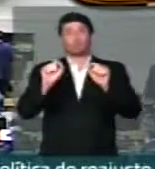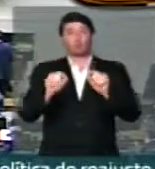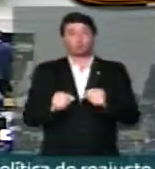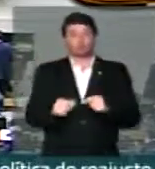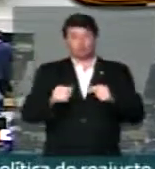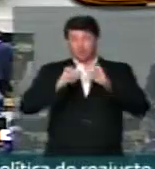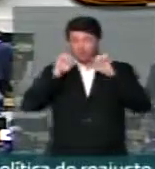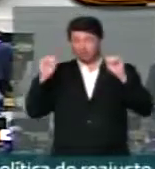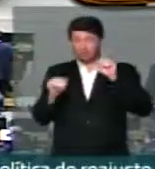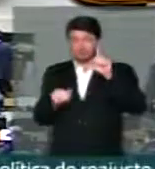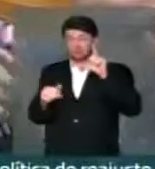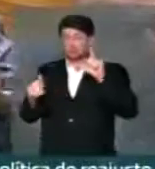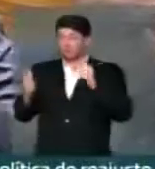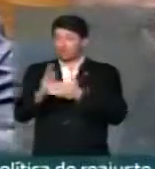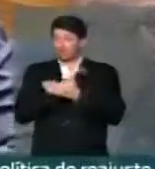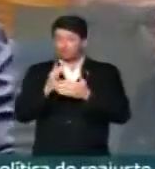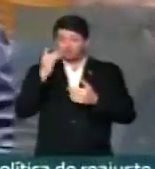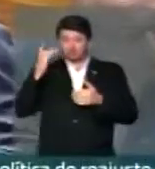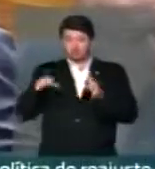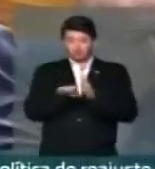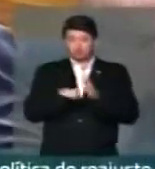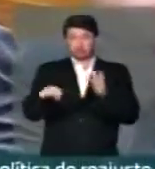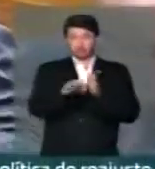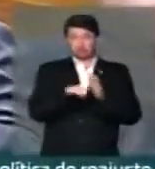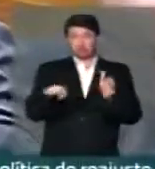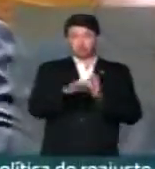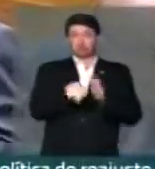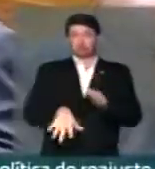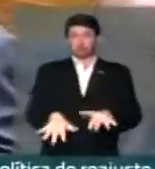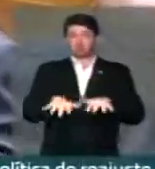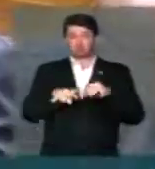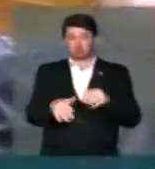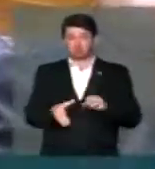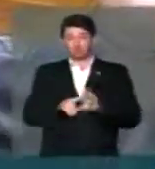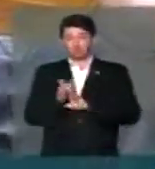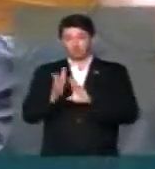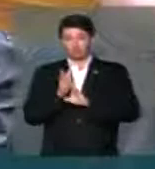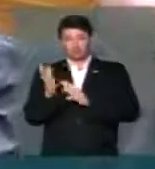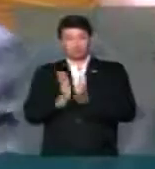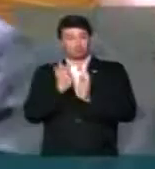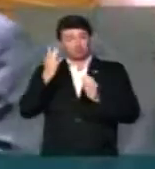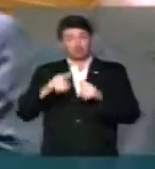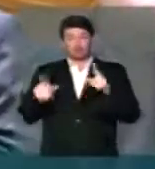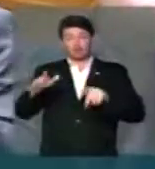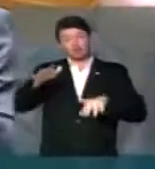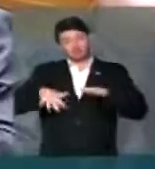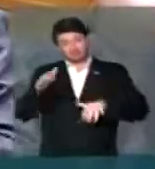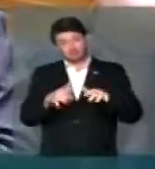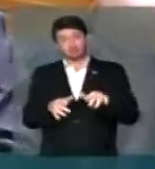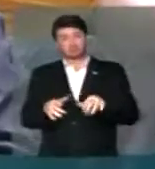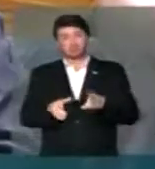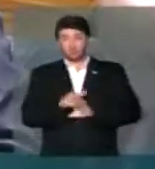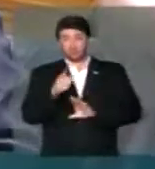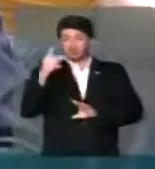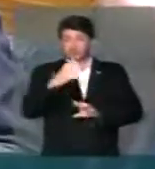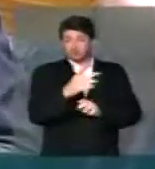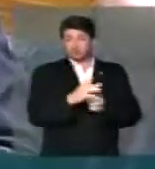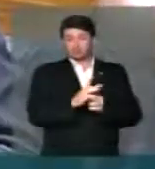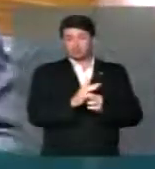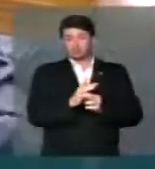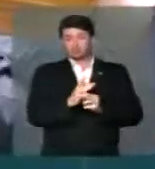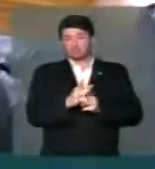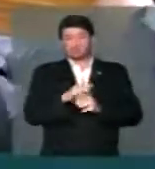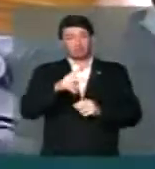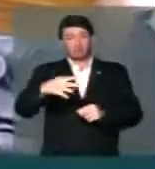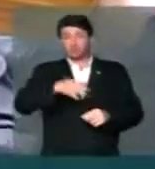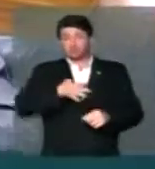Eu quero alertar alguns colegas que chegam ao plenário, vem uma orientação de bancada, mas às vezes essa orientação não é